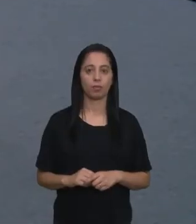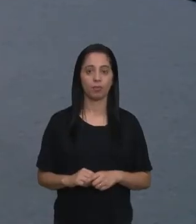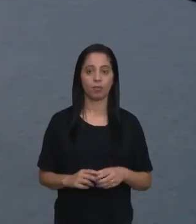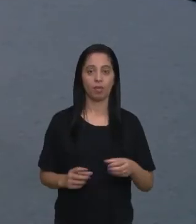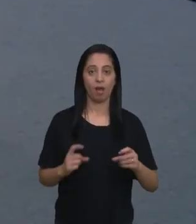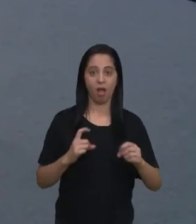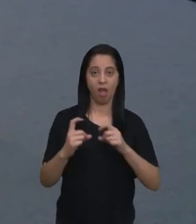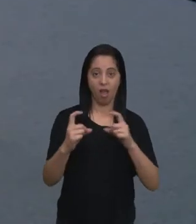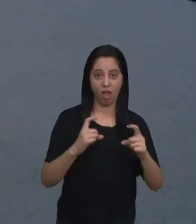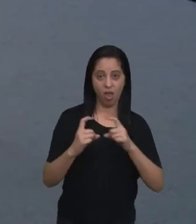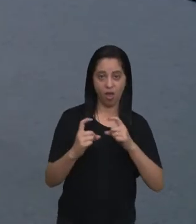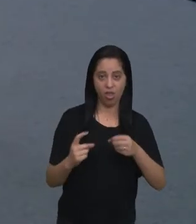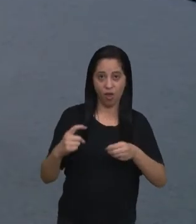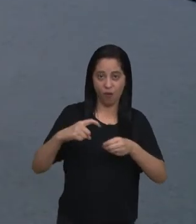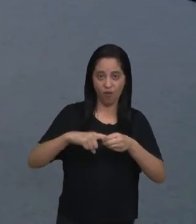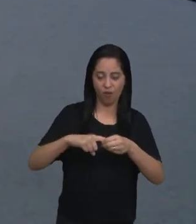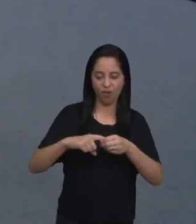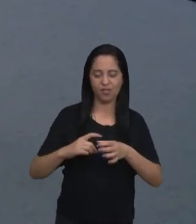Reaberta a presente sessão.